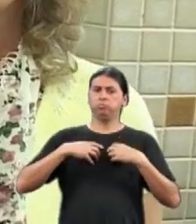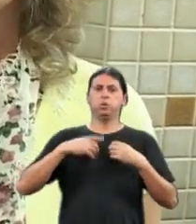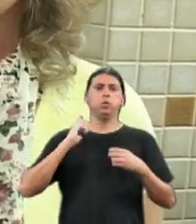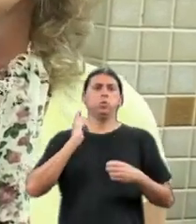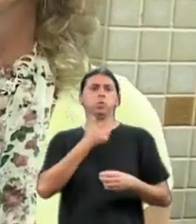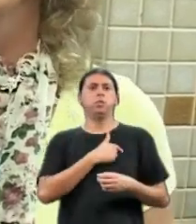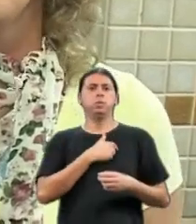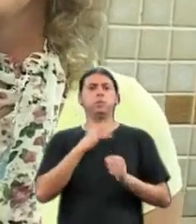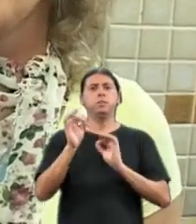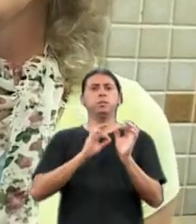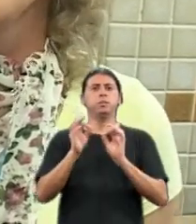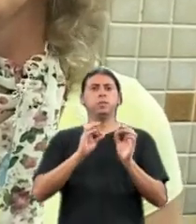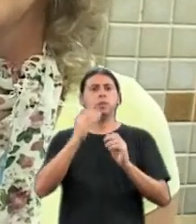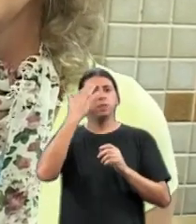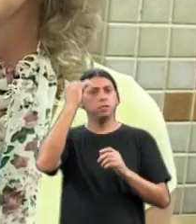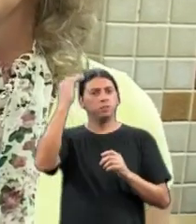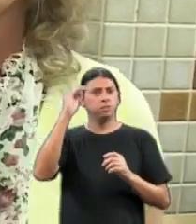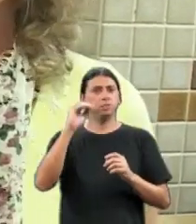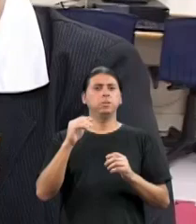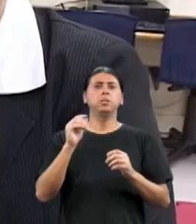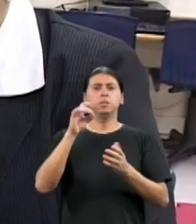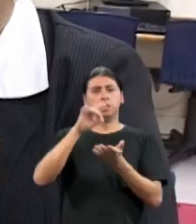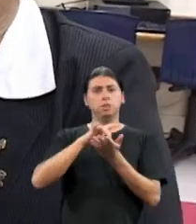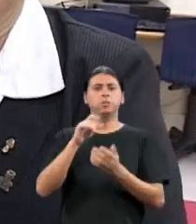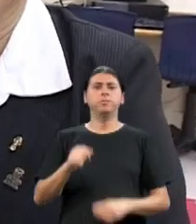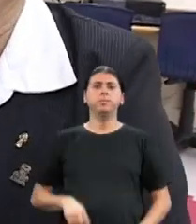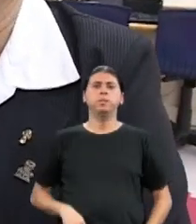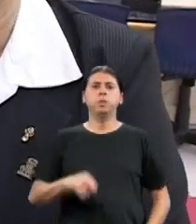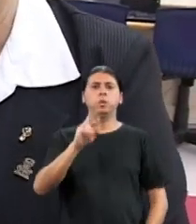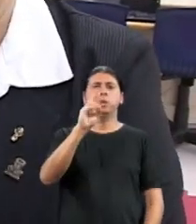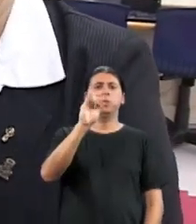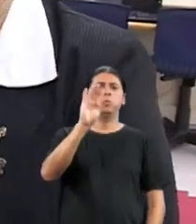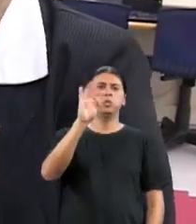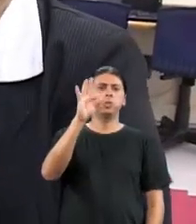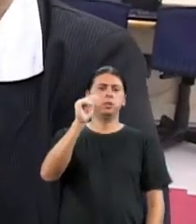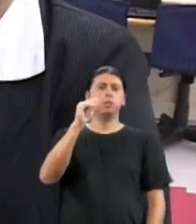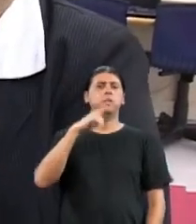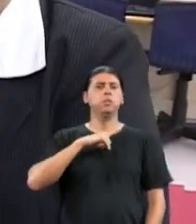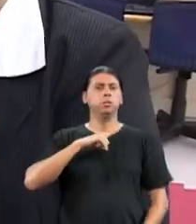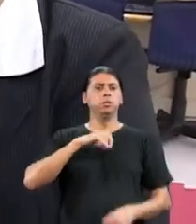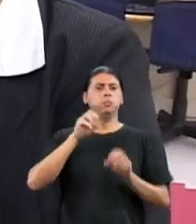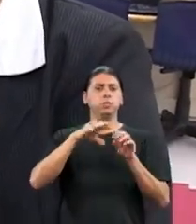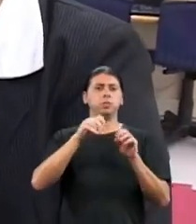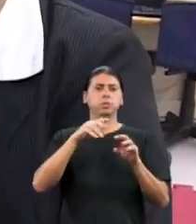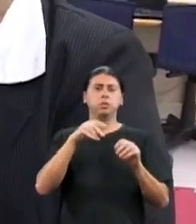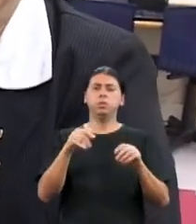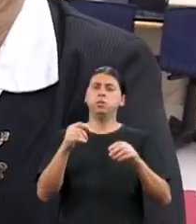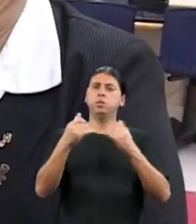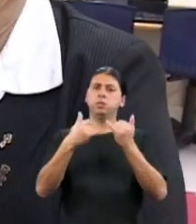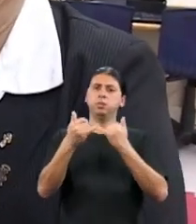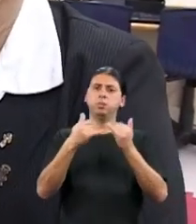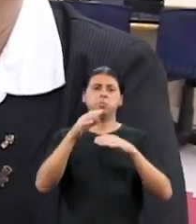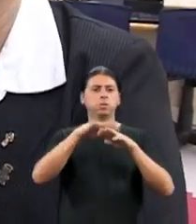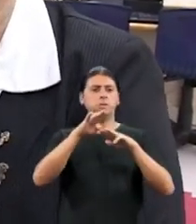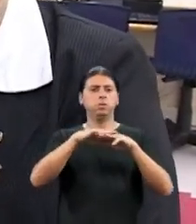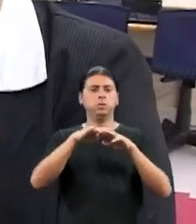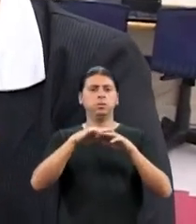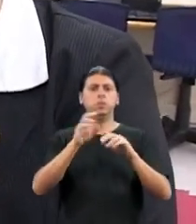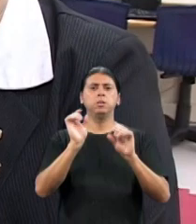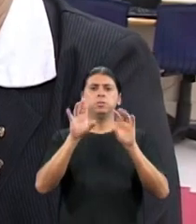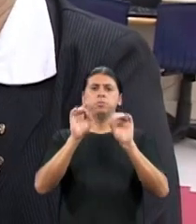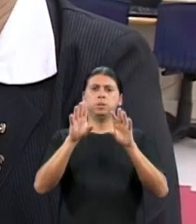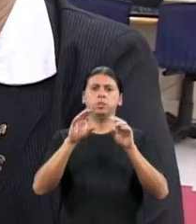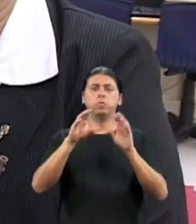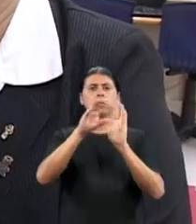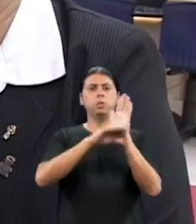fazer, dar asas à imaginação, no caso, né? E a robótica, enquanto aprendizagem, a matemática é uma das principais enquanto